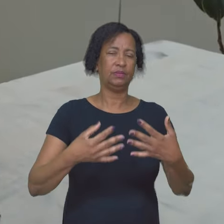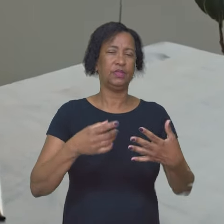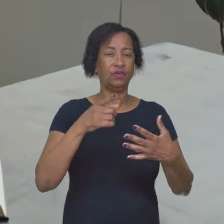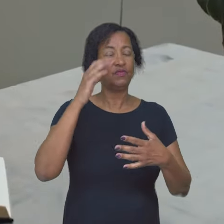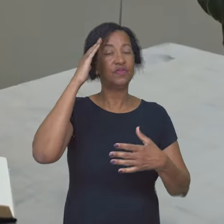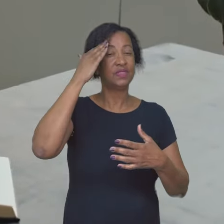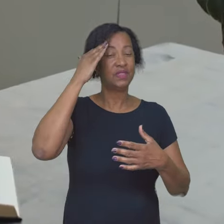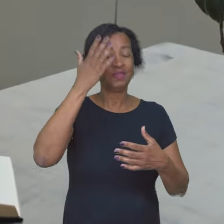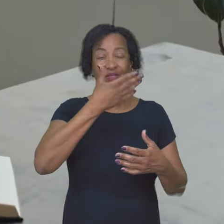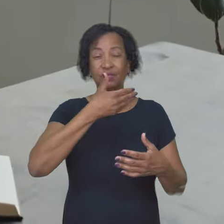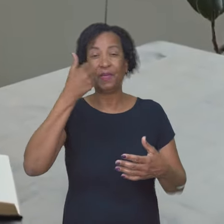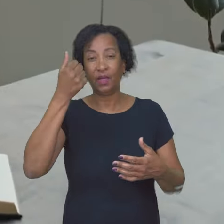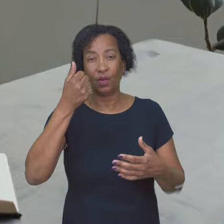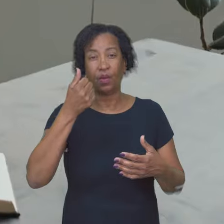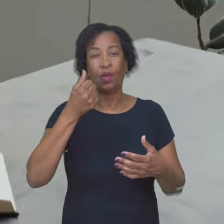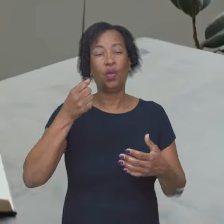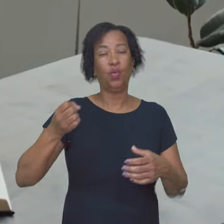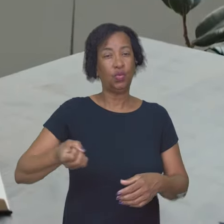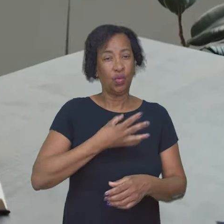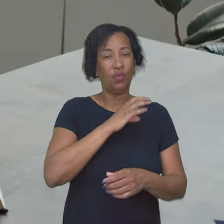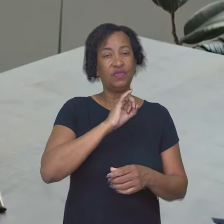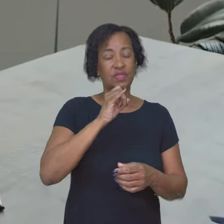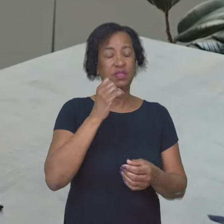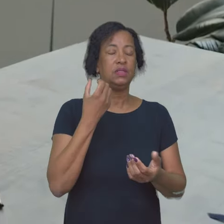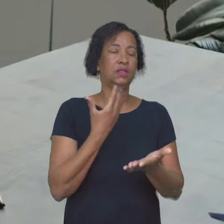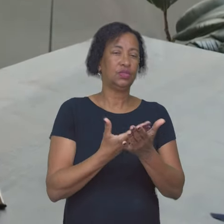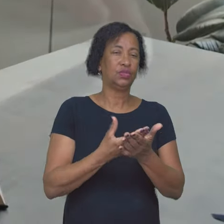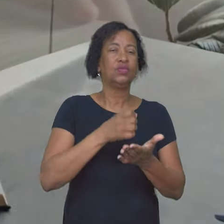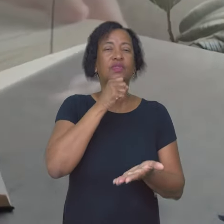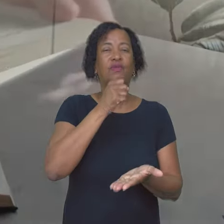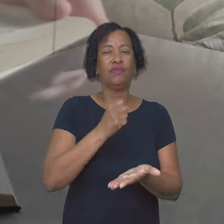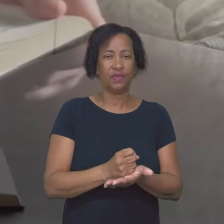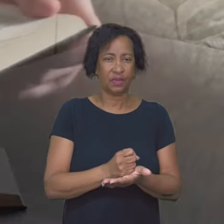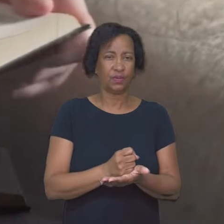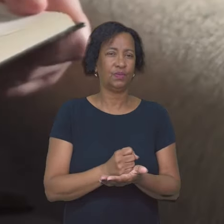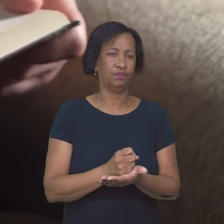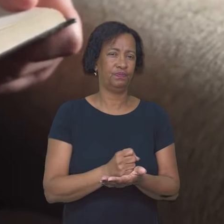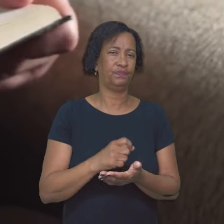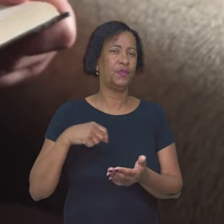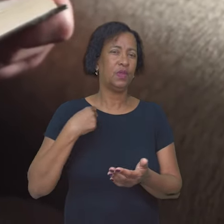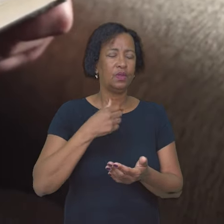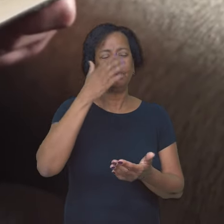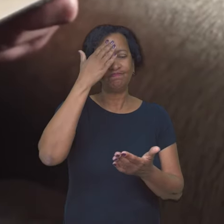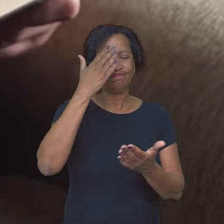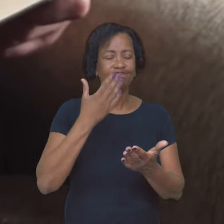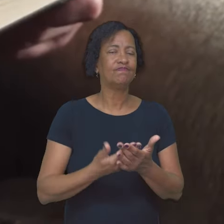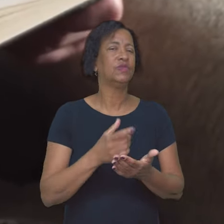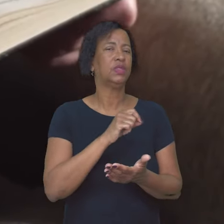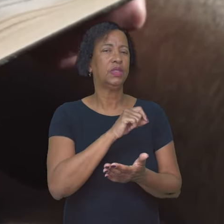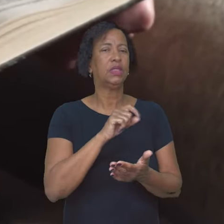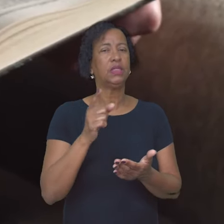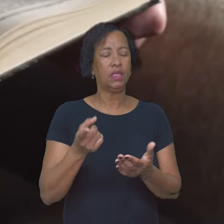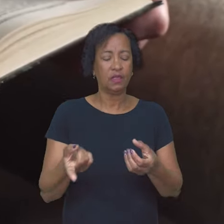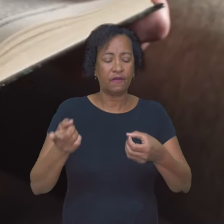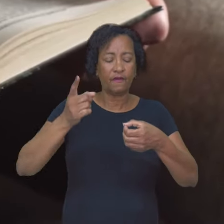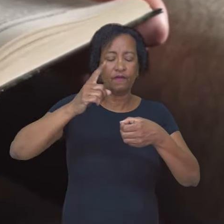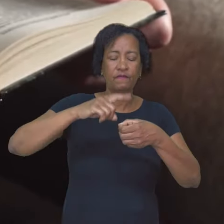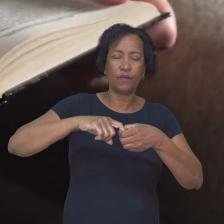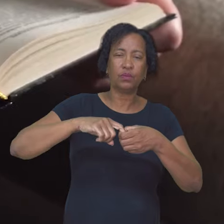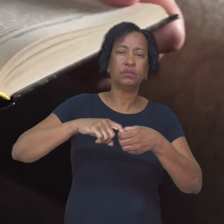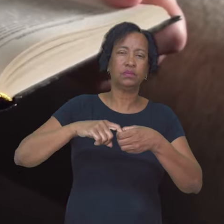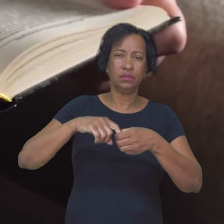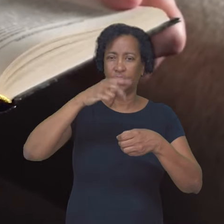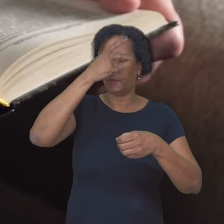se tiver estudado o velho Deus disse no velho testamento que crês que ele iria reconciliar-se com suas